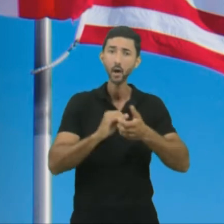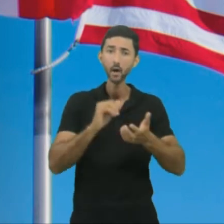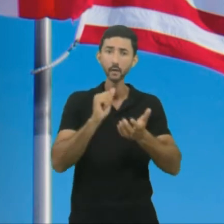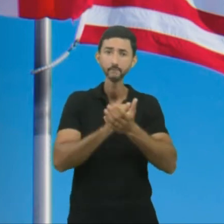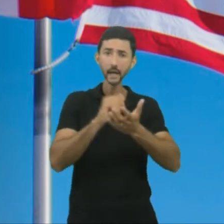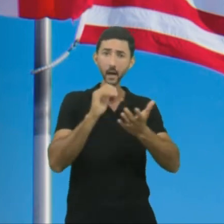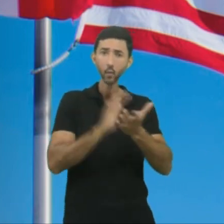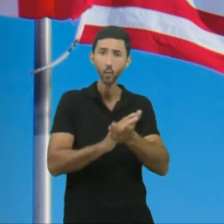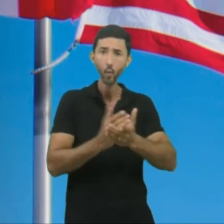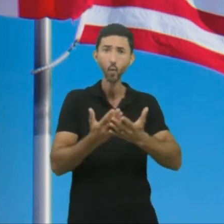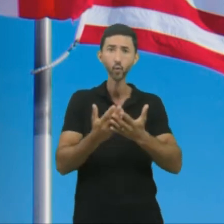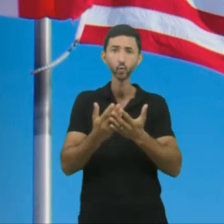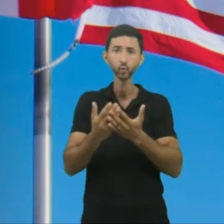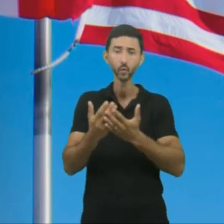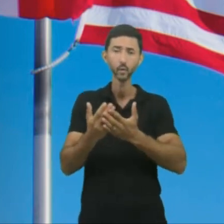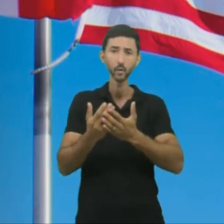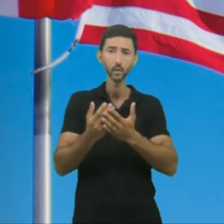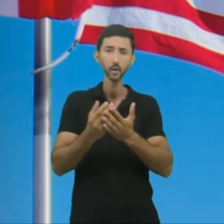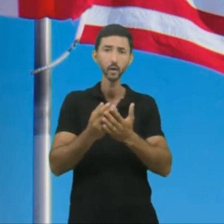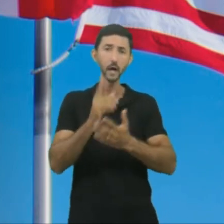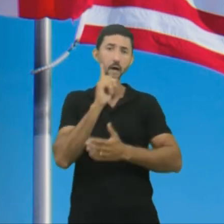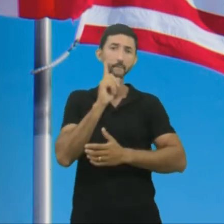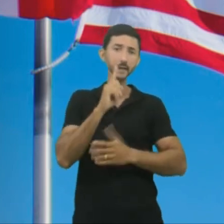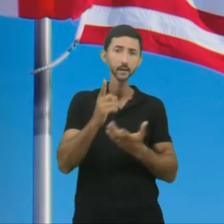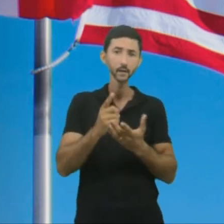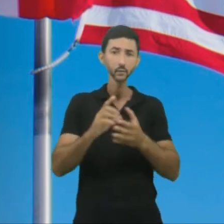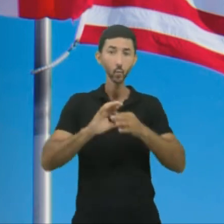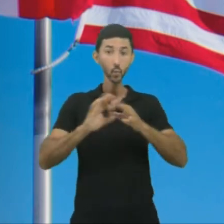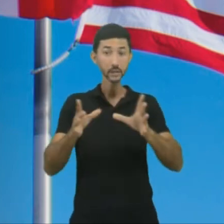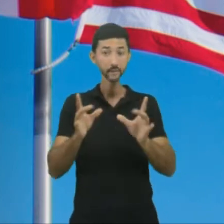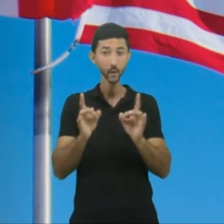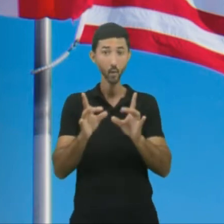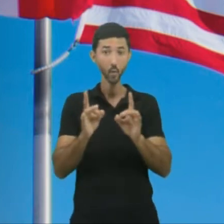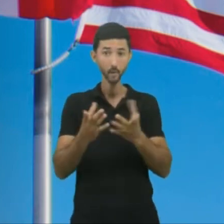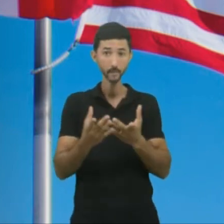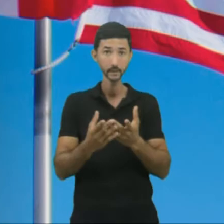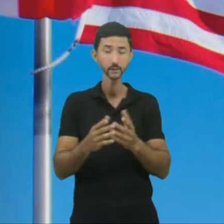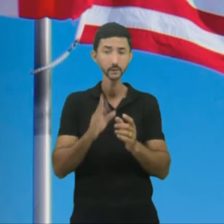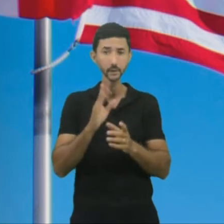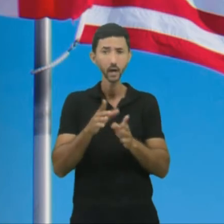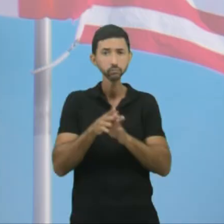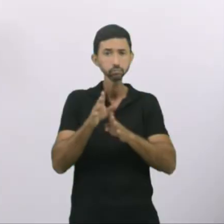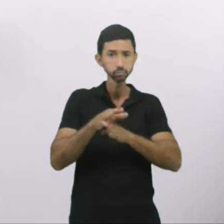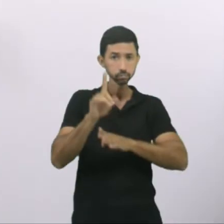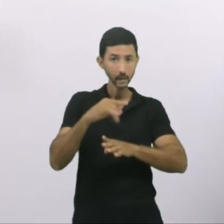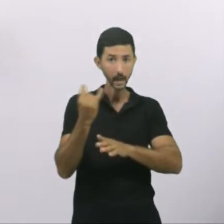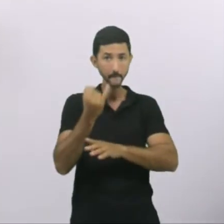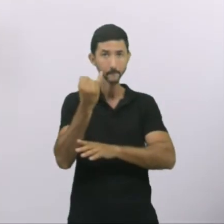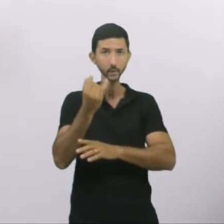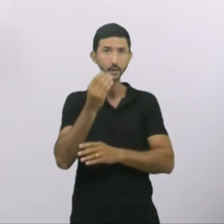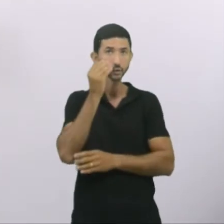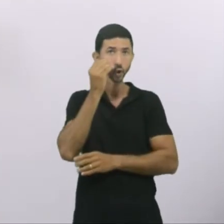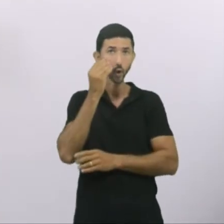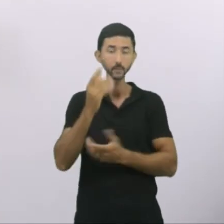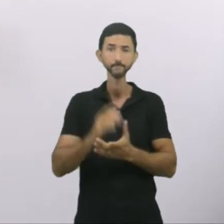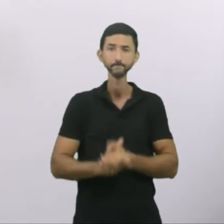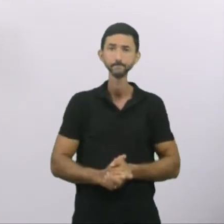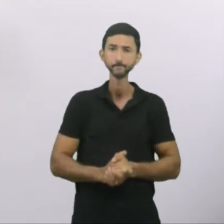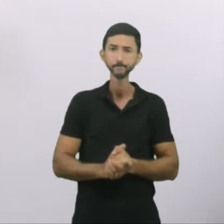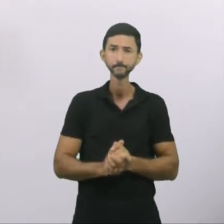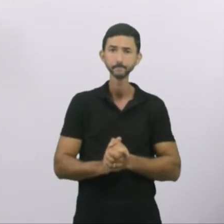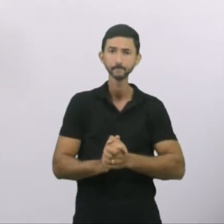de Livre Comércio. Aqui já tem uma dica extremamente importante, aluno.